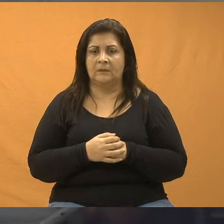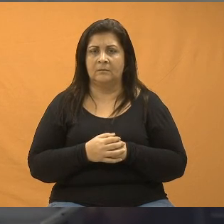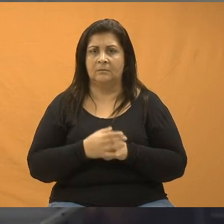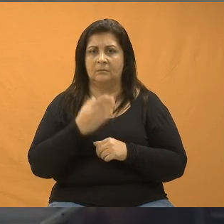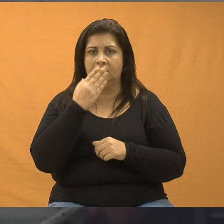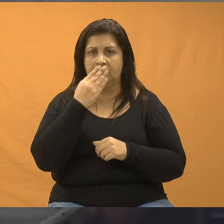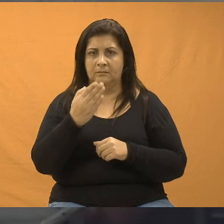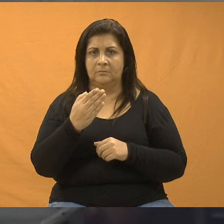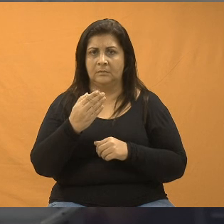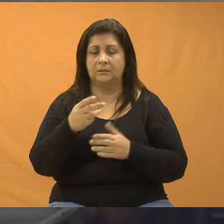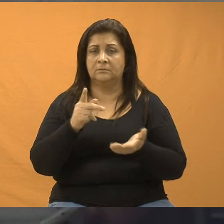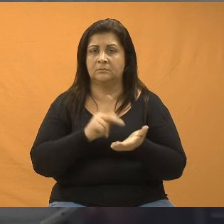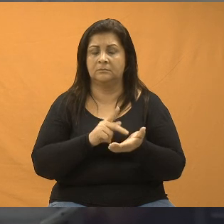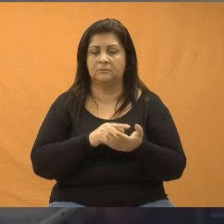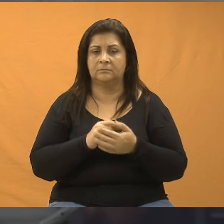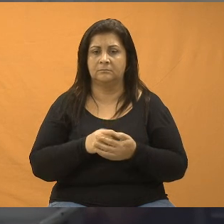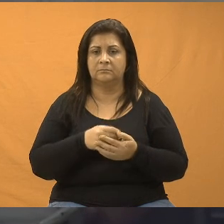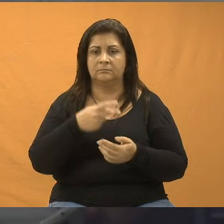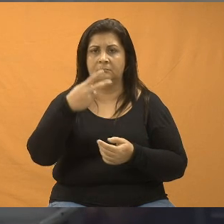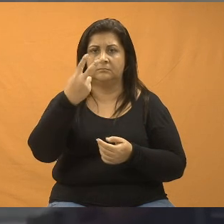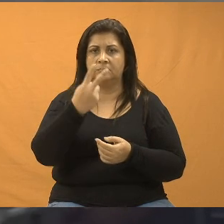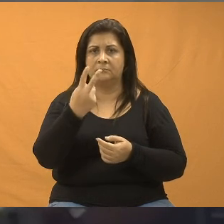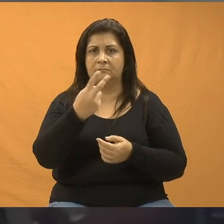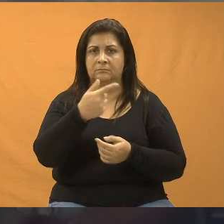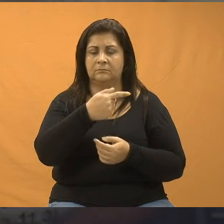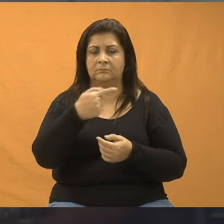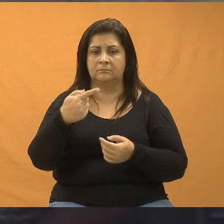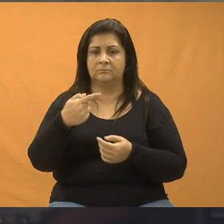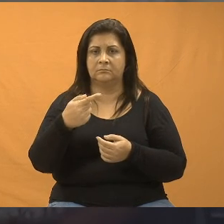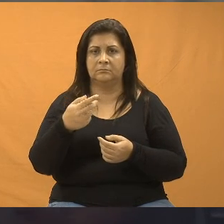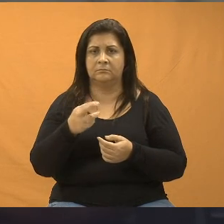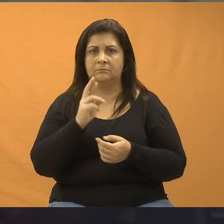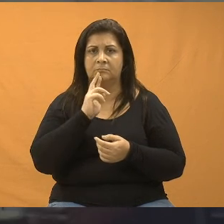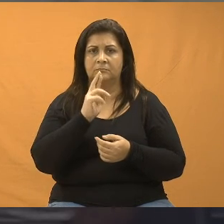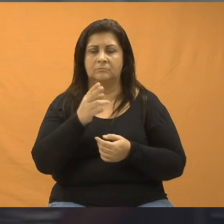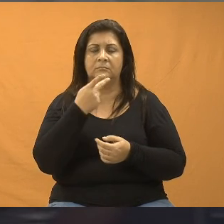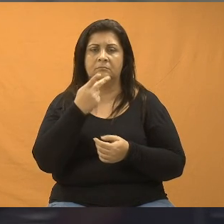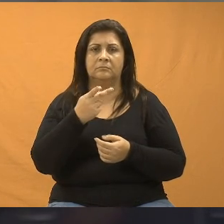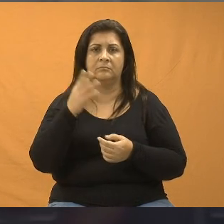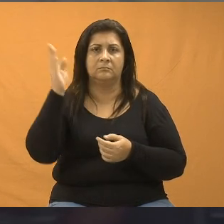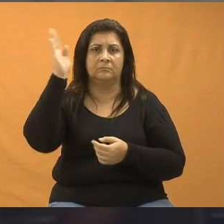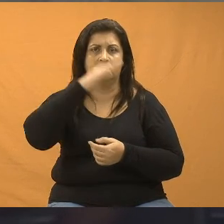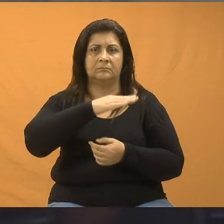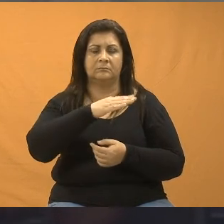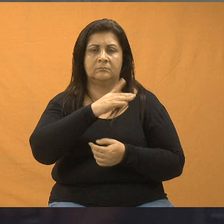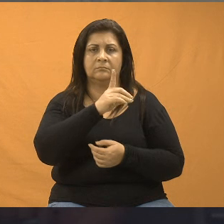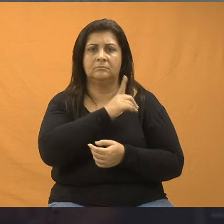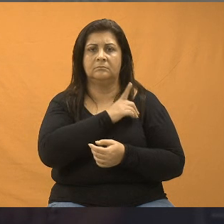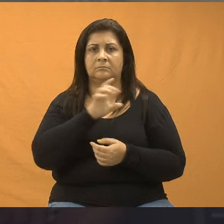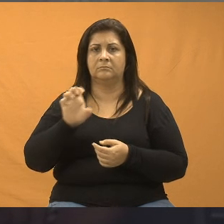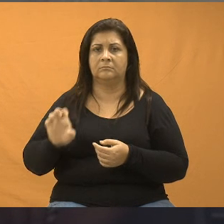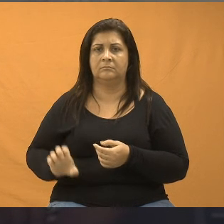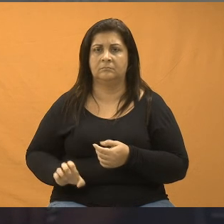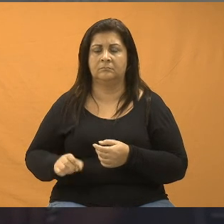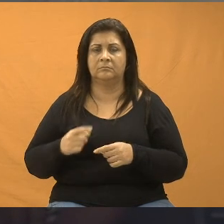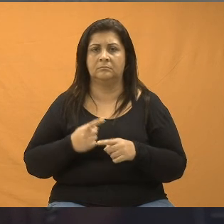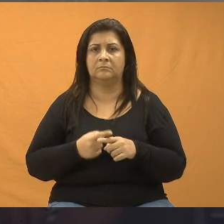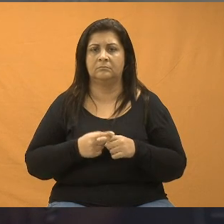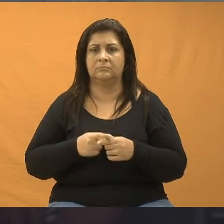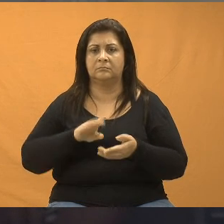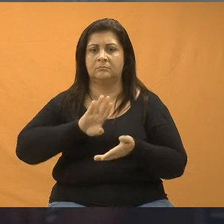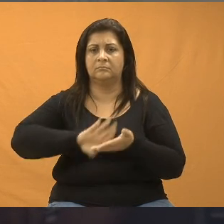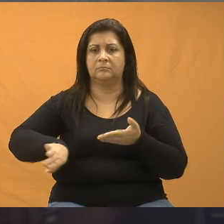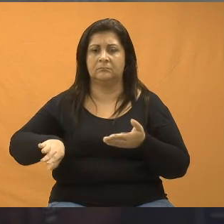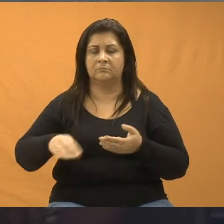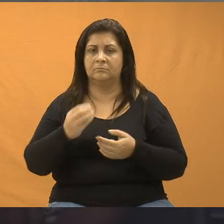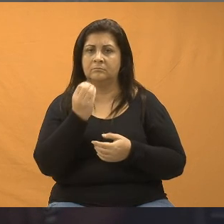seja verdadeira. 2 semanas atrás, o senhor atacou a nossa deputada aqui, dizendo que ela tirou a oportunidade